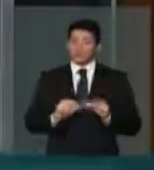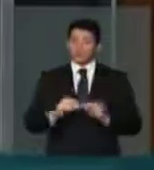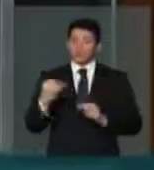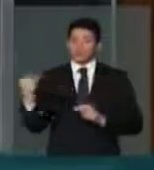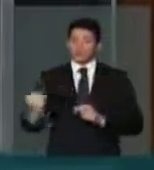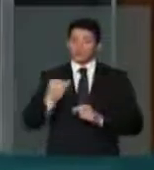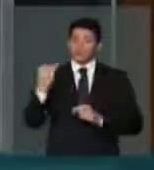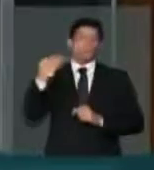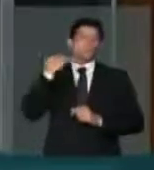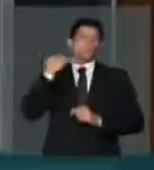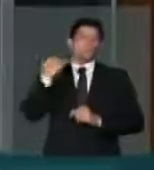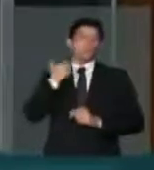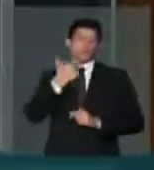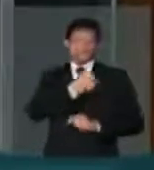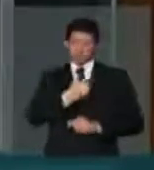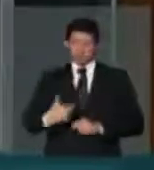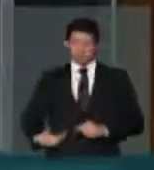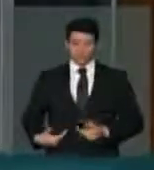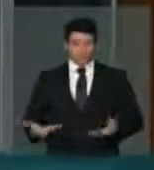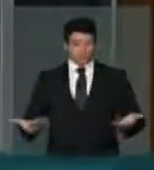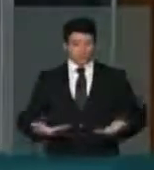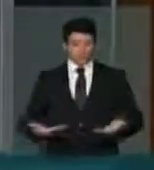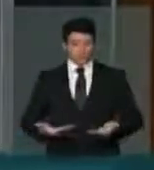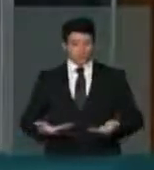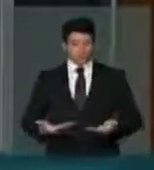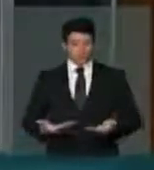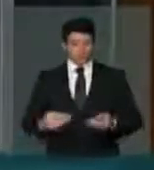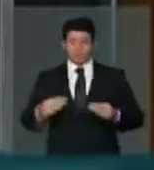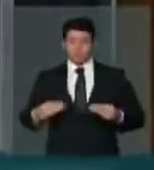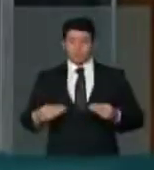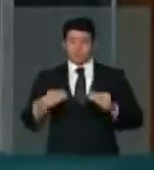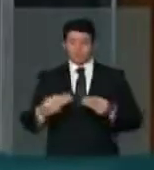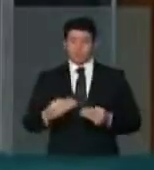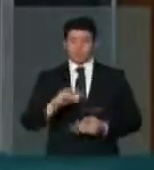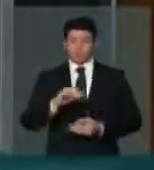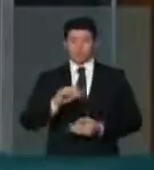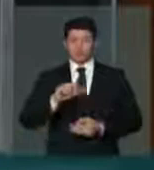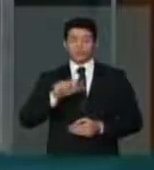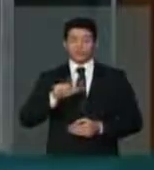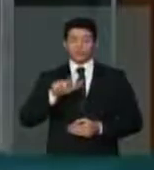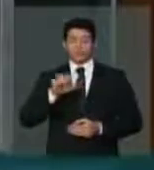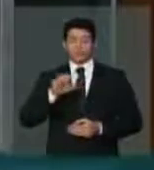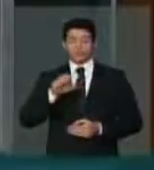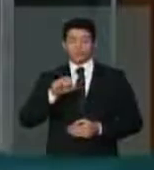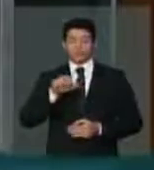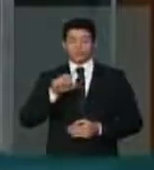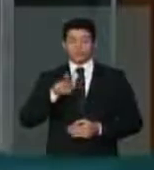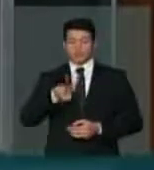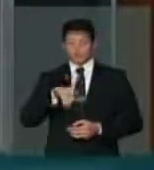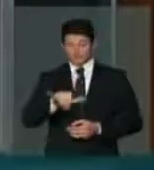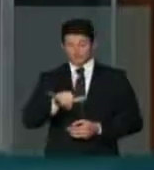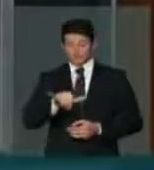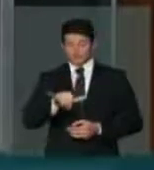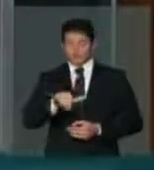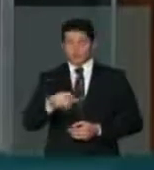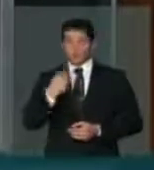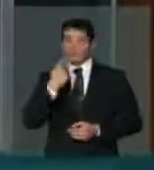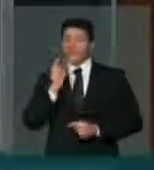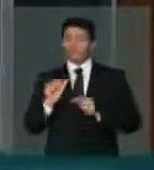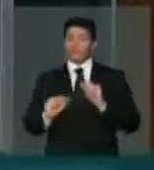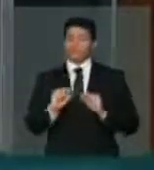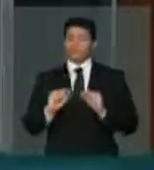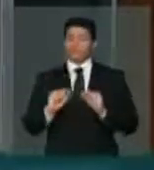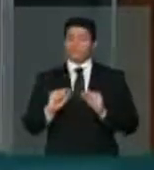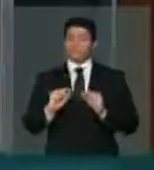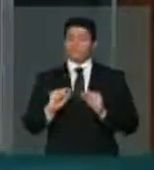Hoje, Joaquim Levy, o que defende? A diminuição do papel